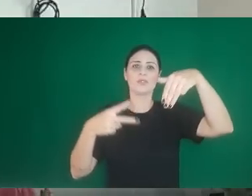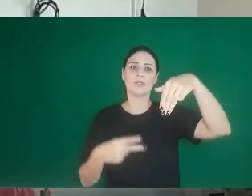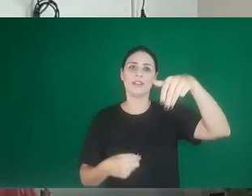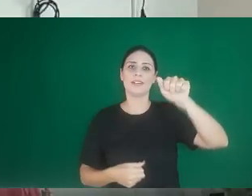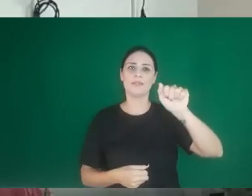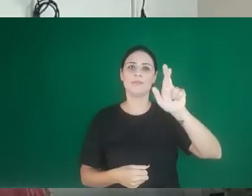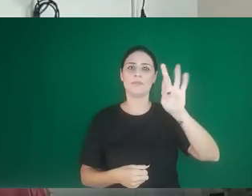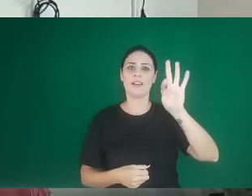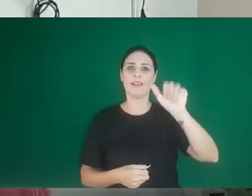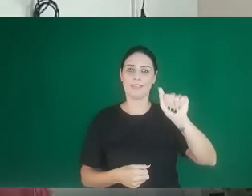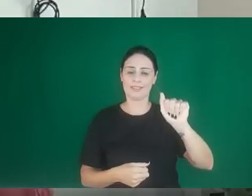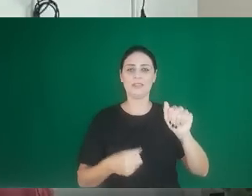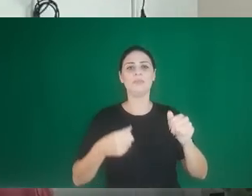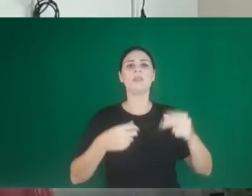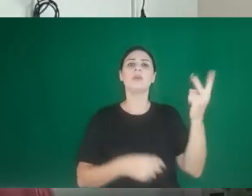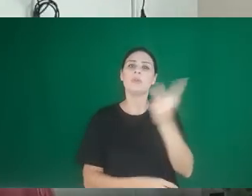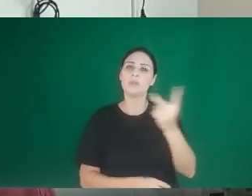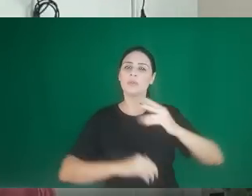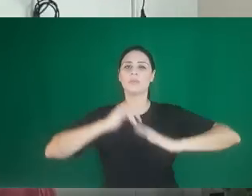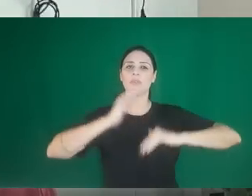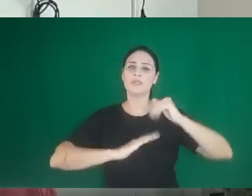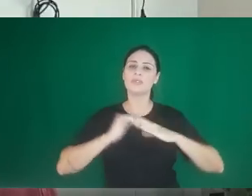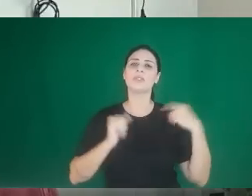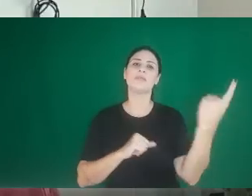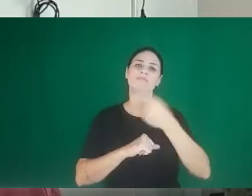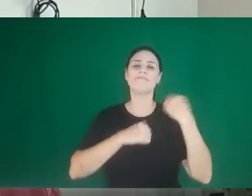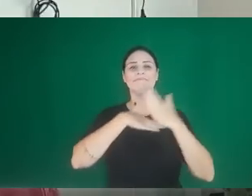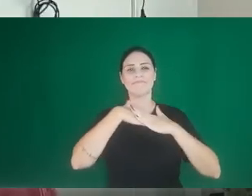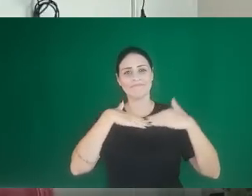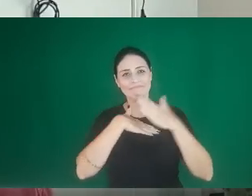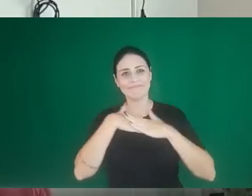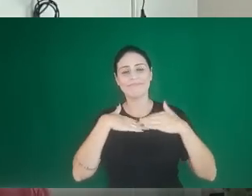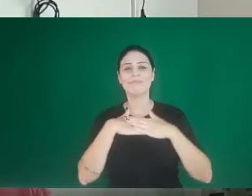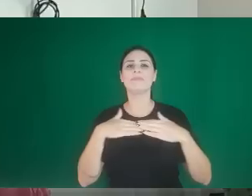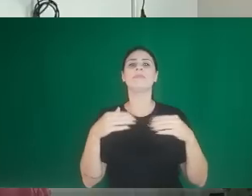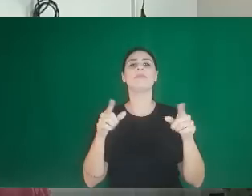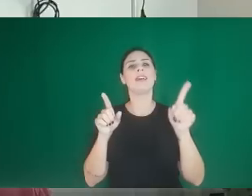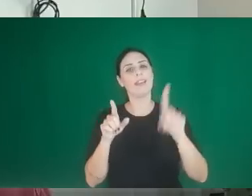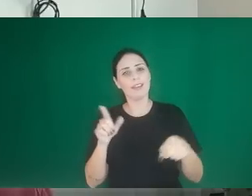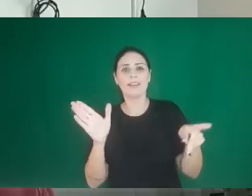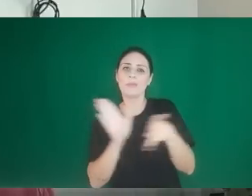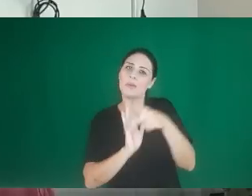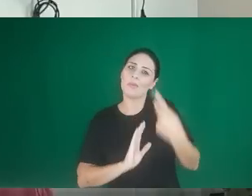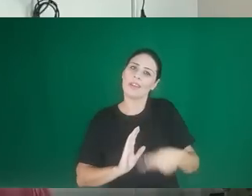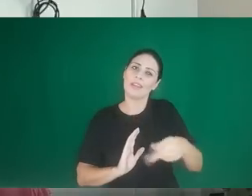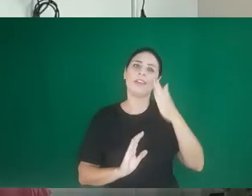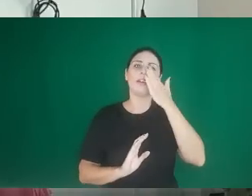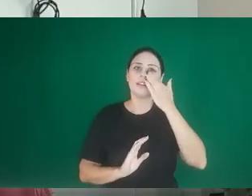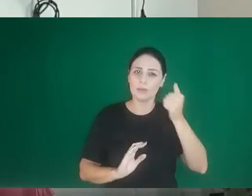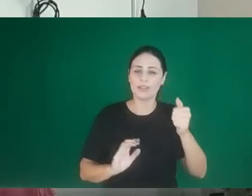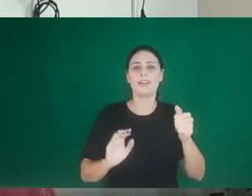Sueli de Farias Forne, duas profissionais que a gente tem muito carinho, não só pela Rede Municipal de Ensino de Araucária, mas pelo